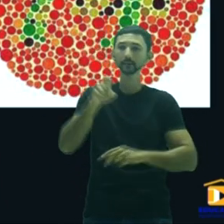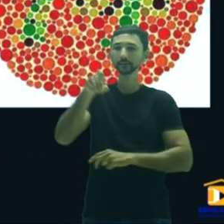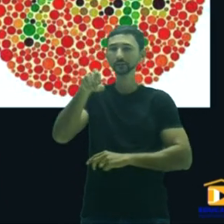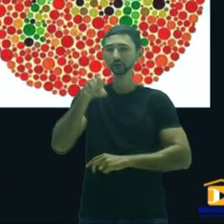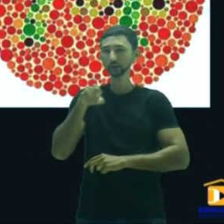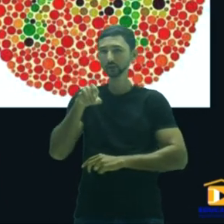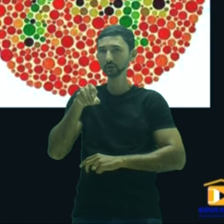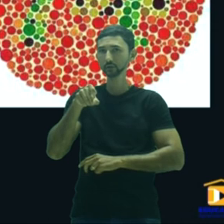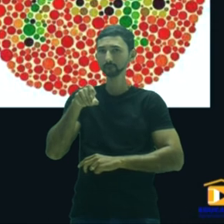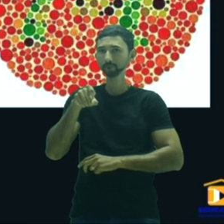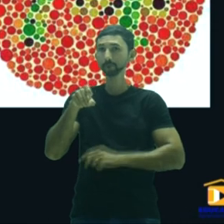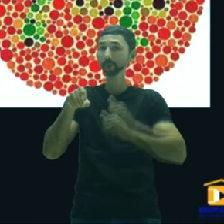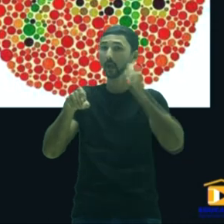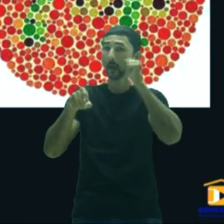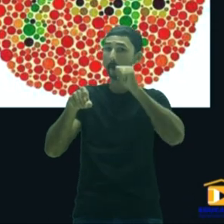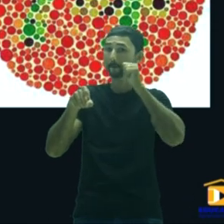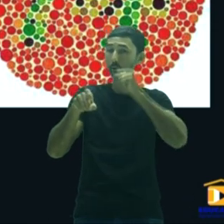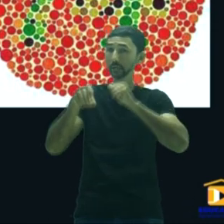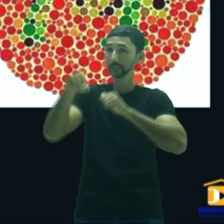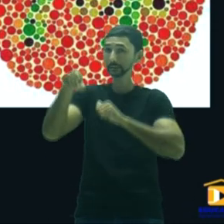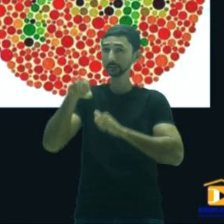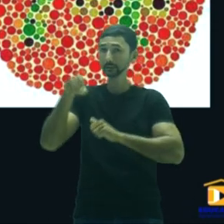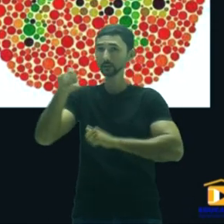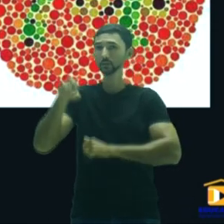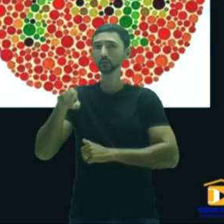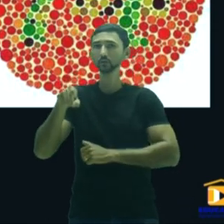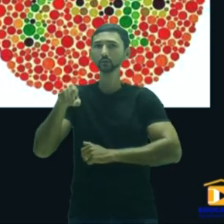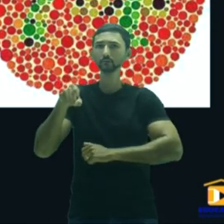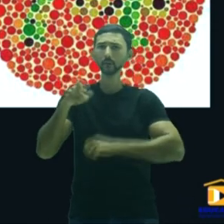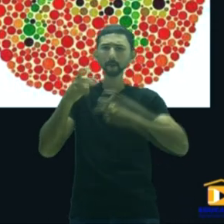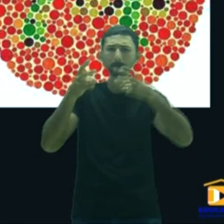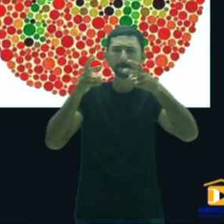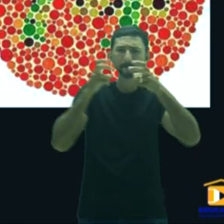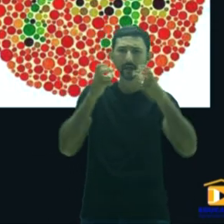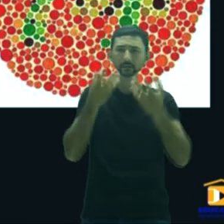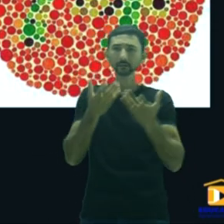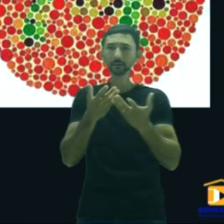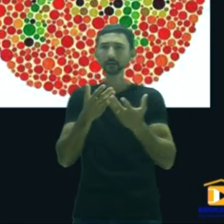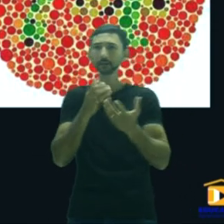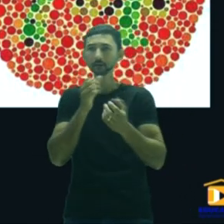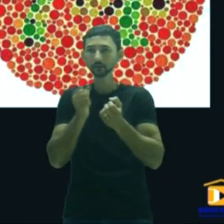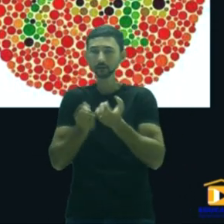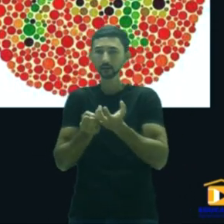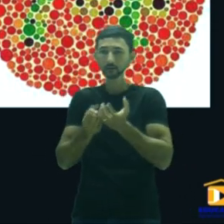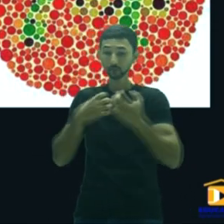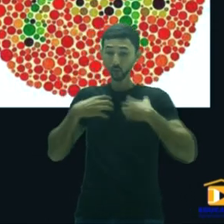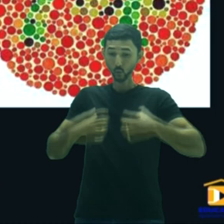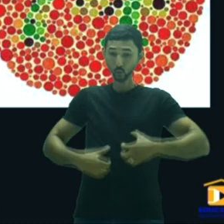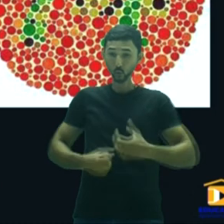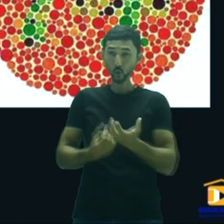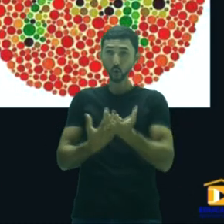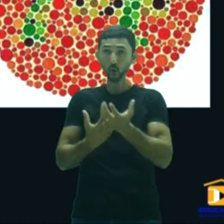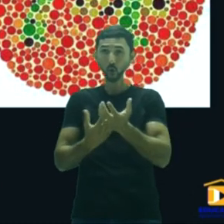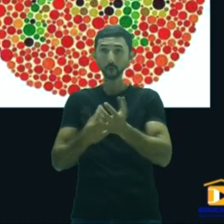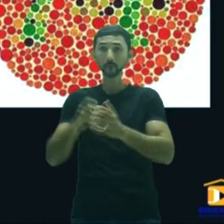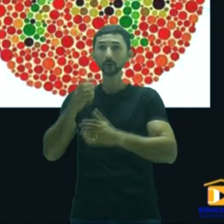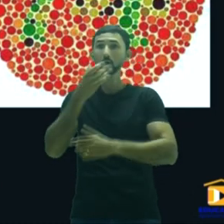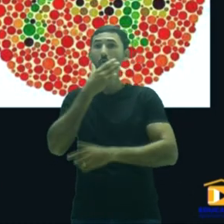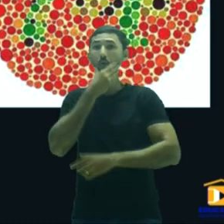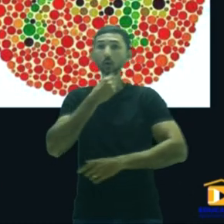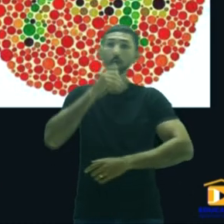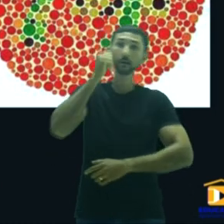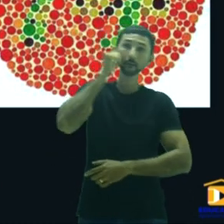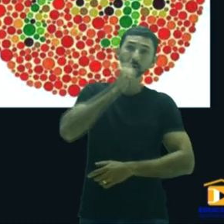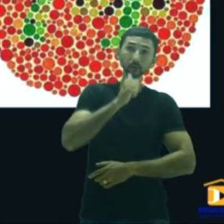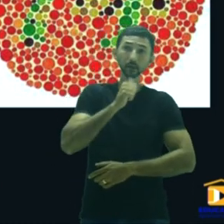e a mulher tem dois X. Então já deu para você perceber que a expressão no homem e na mulher vai se dar de